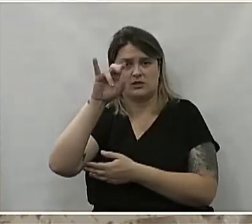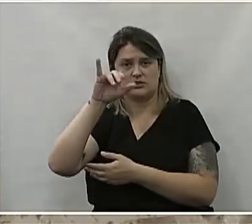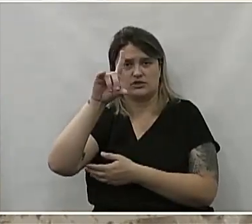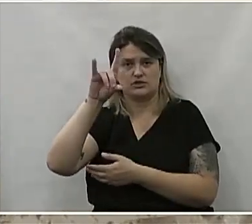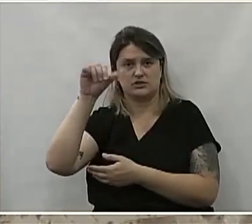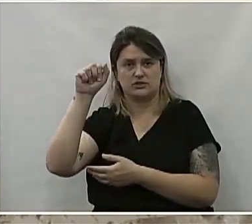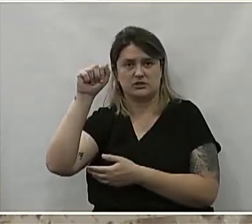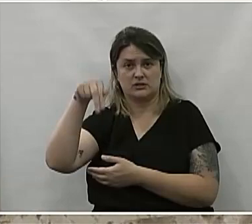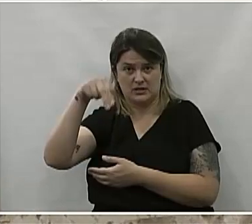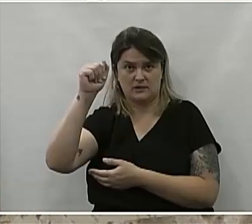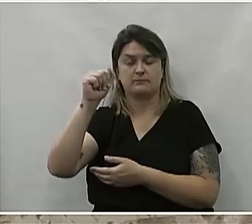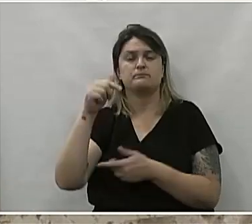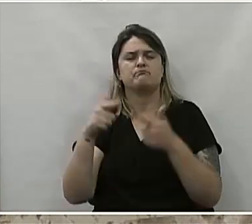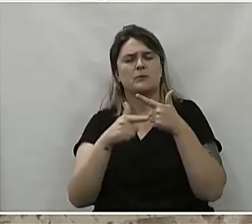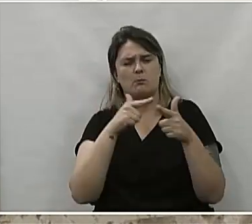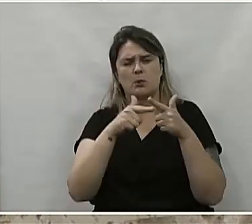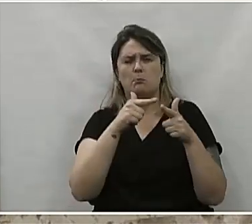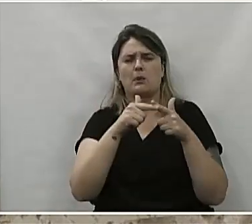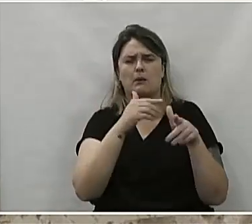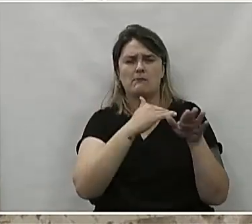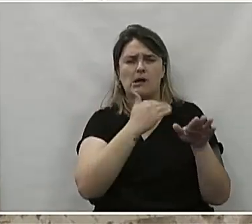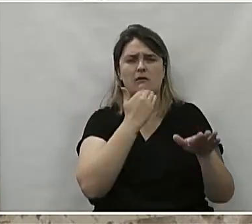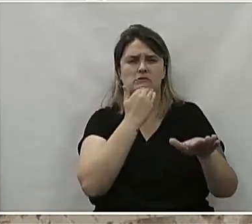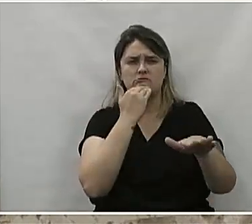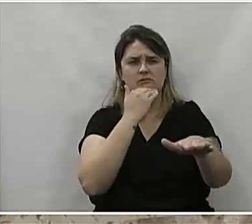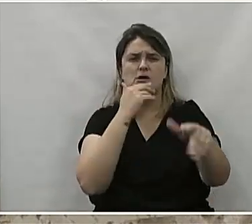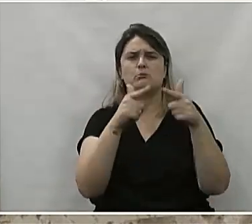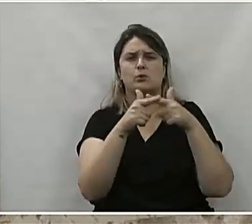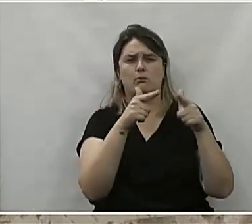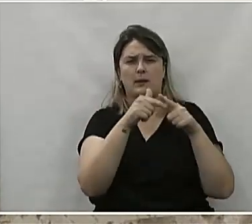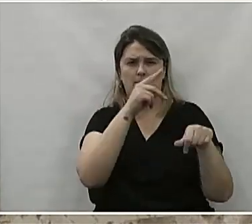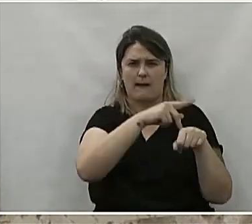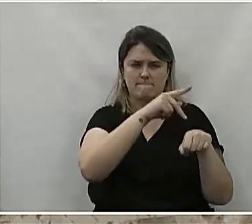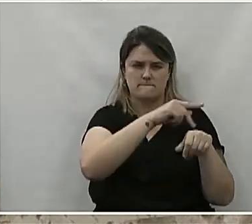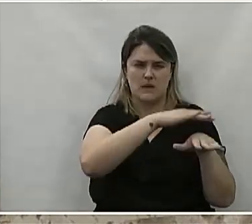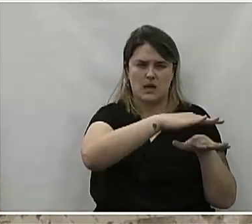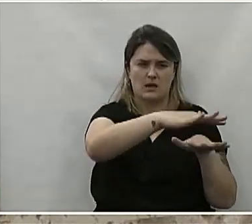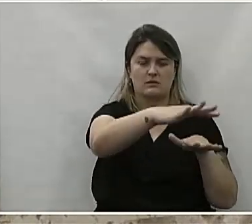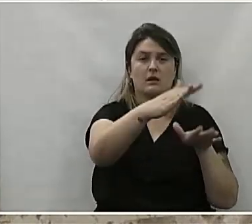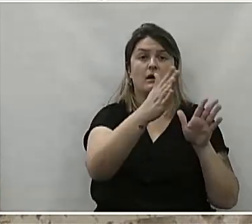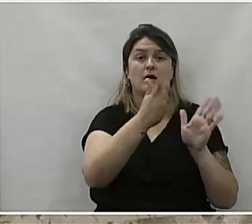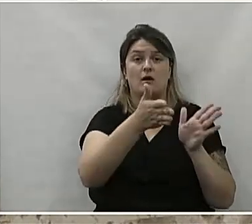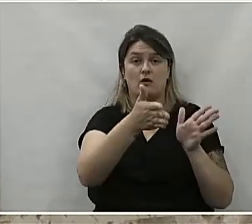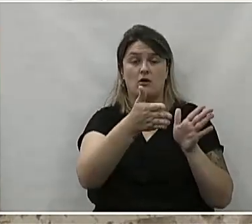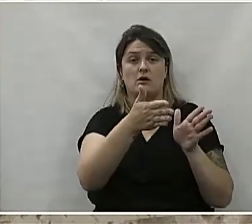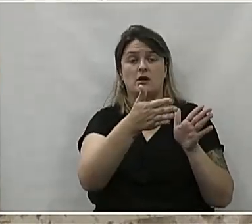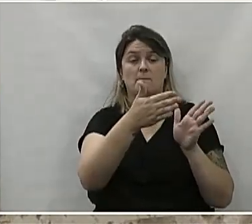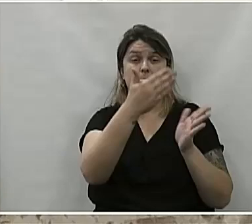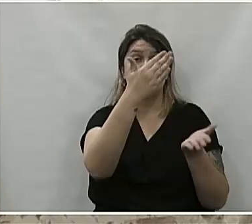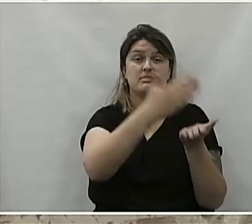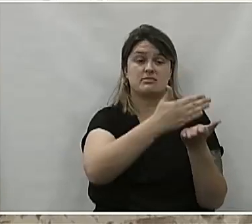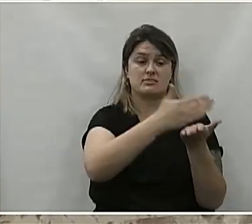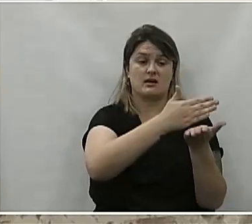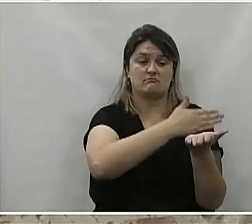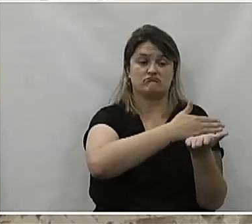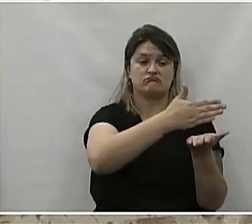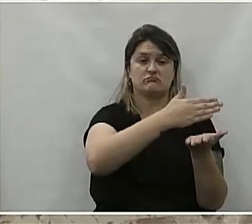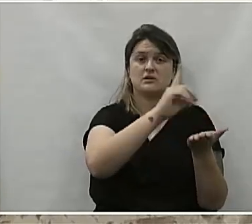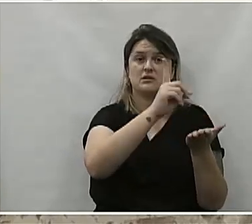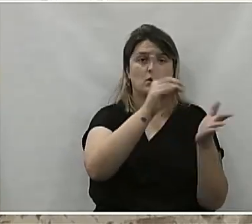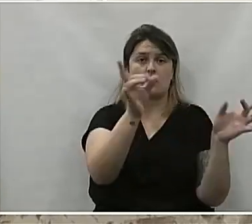teve Muito A polêmica Devido àquele calçamento Que está lá hoje Em meia viagem Não